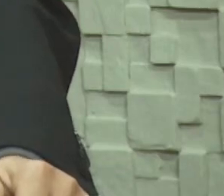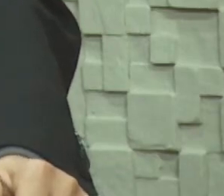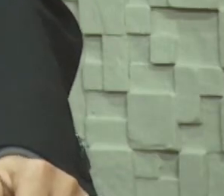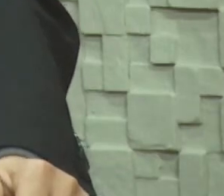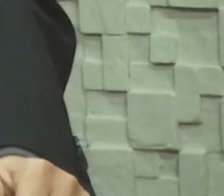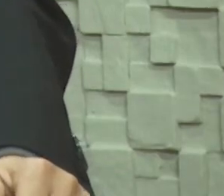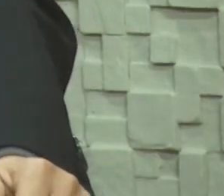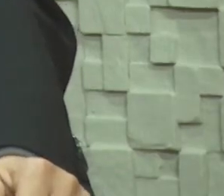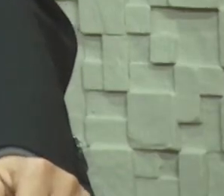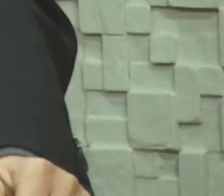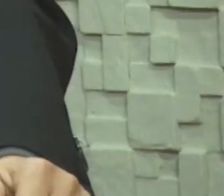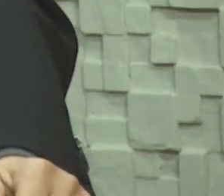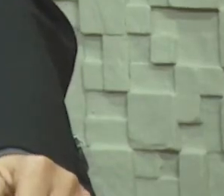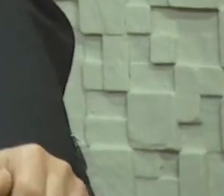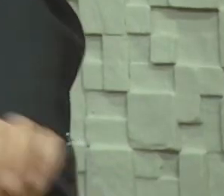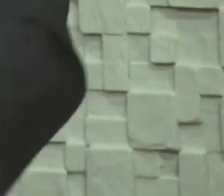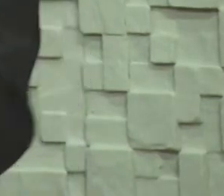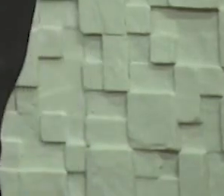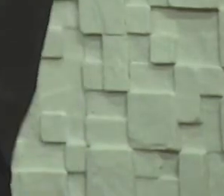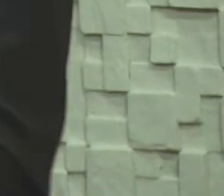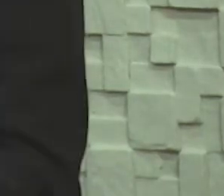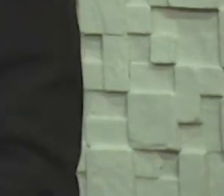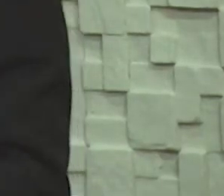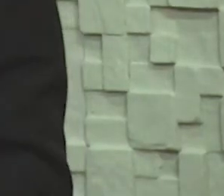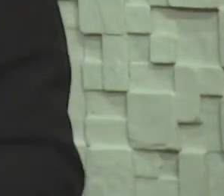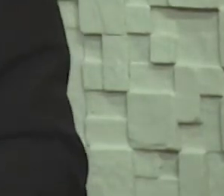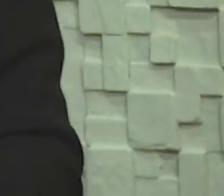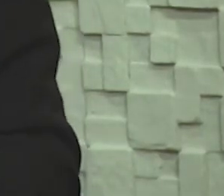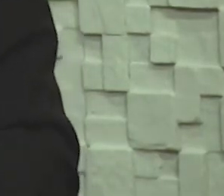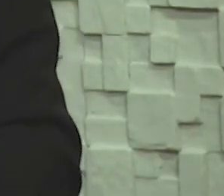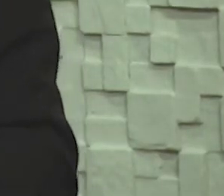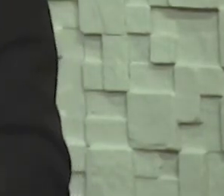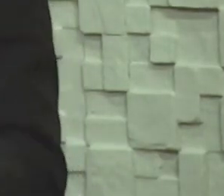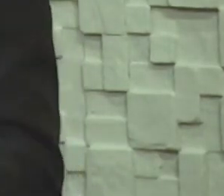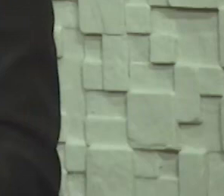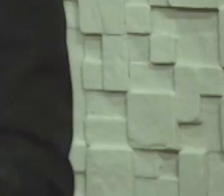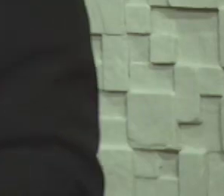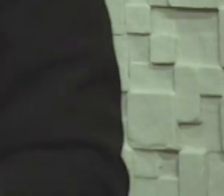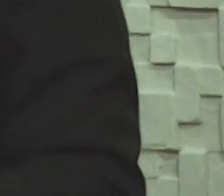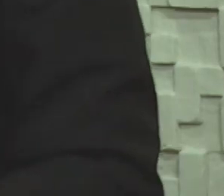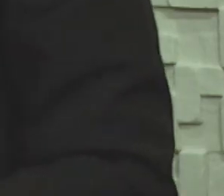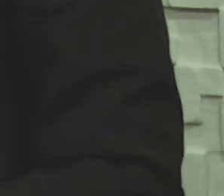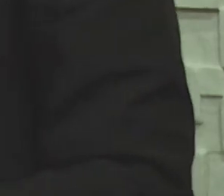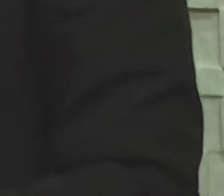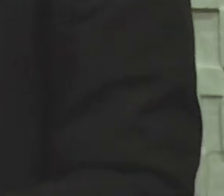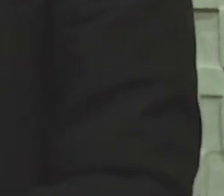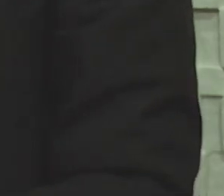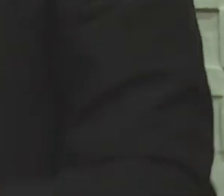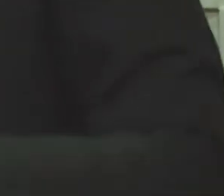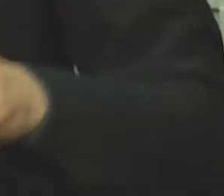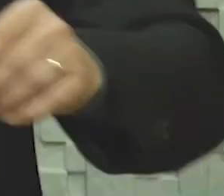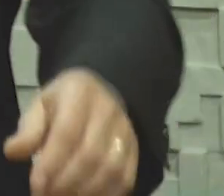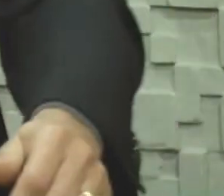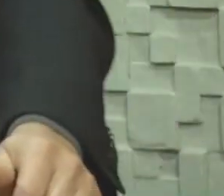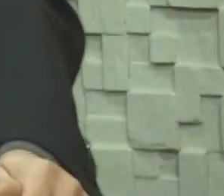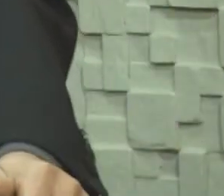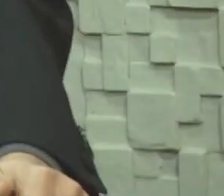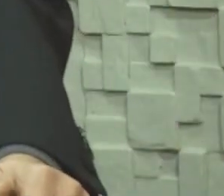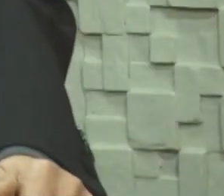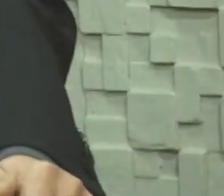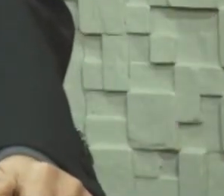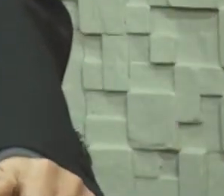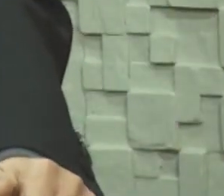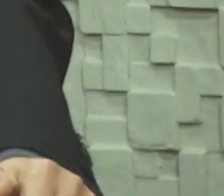contribuir né a esse desafio de todos nós não é das autoridades não é do prefeito não é da câmara não é da promotoria